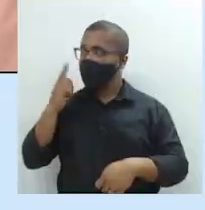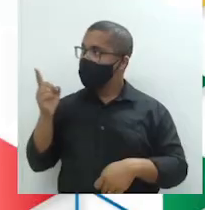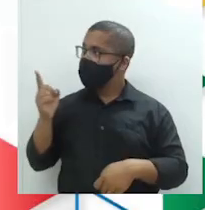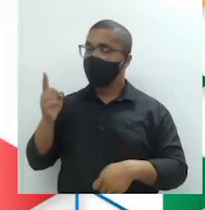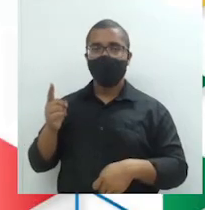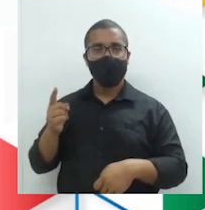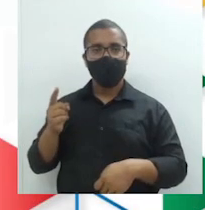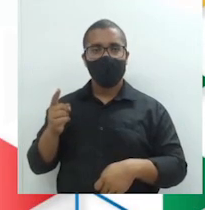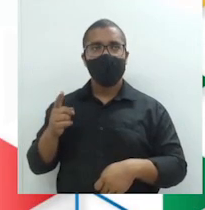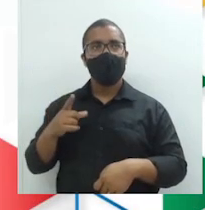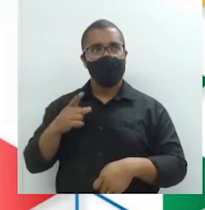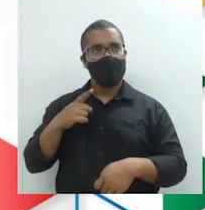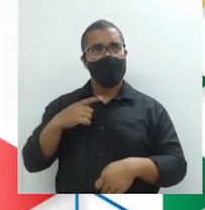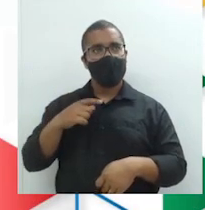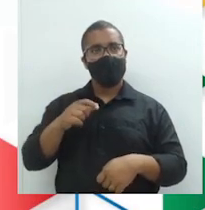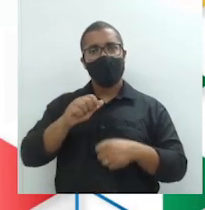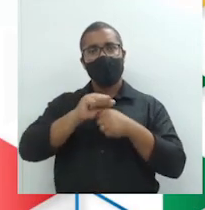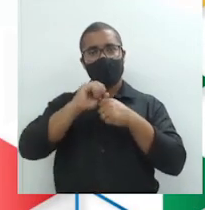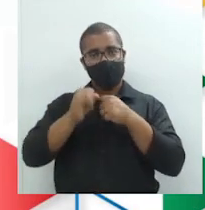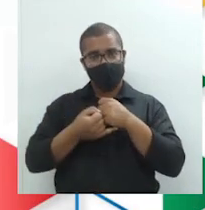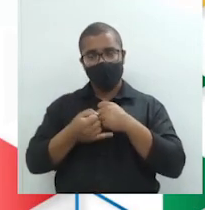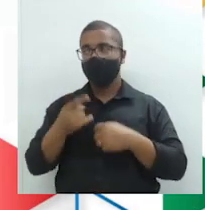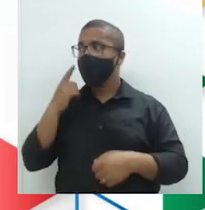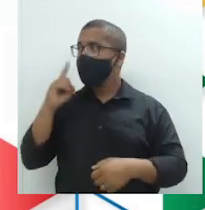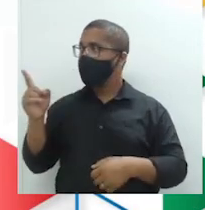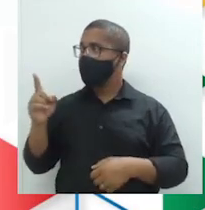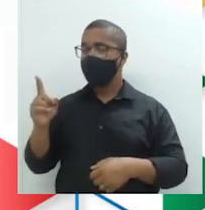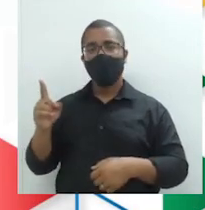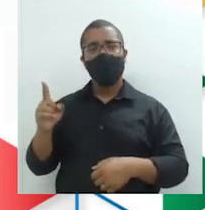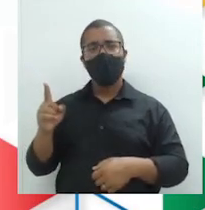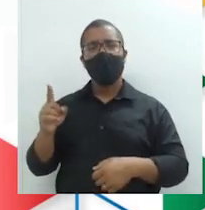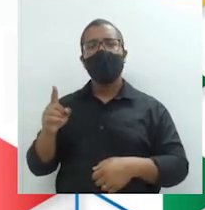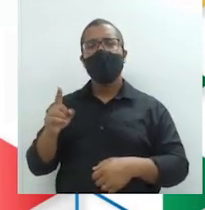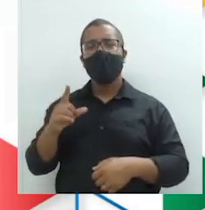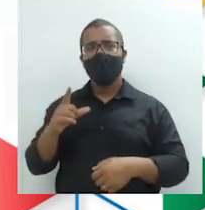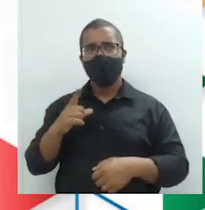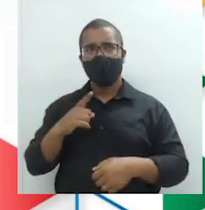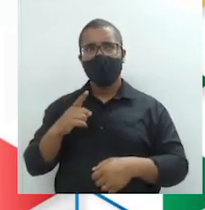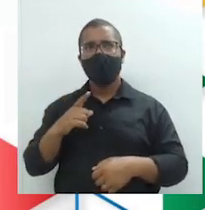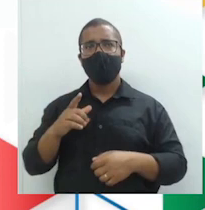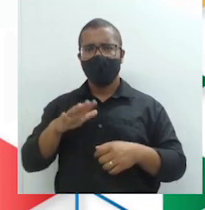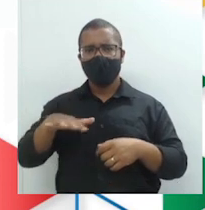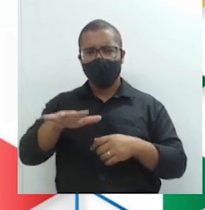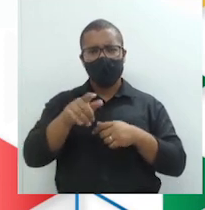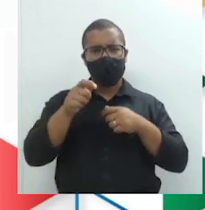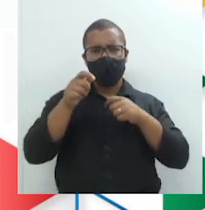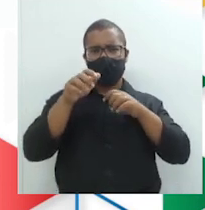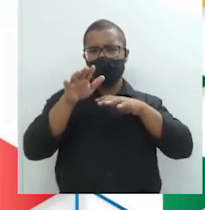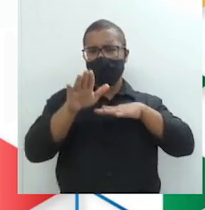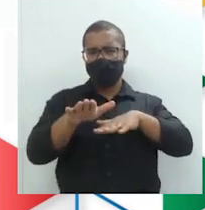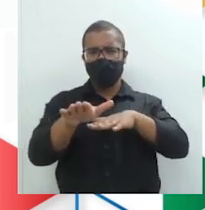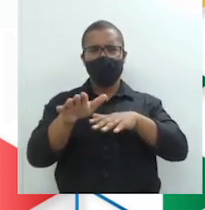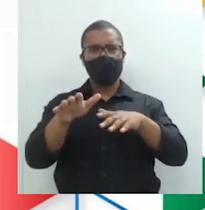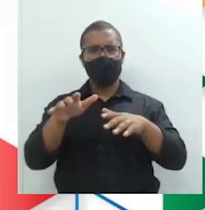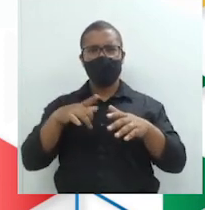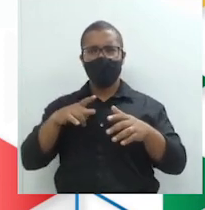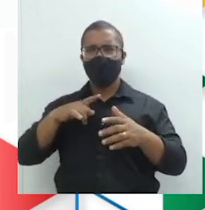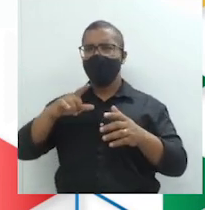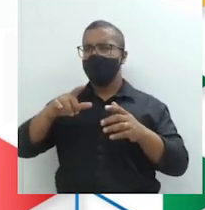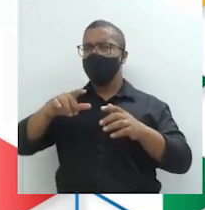tela. Aqui com um adjetivo, aliás. Adjetivo. Ativistas radicais acabaram com